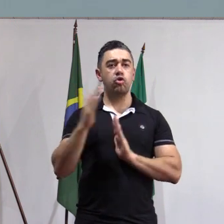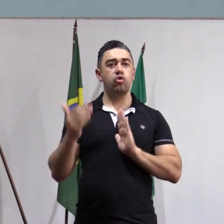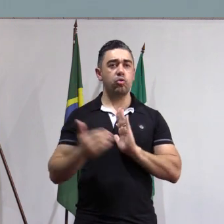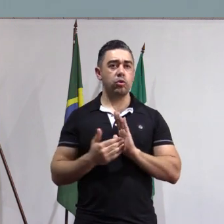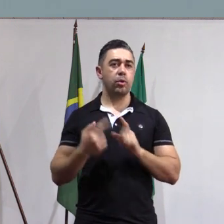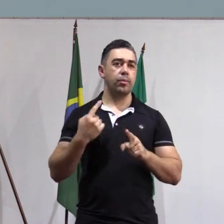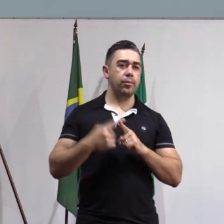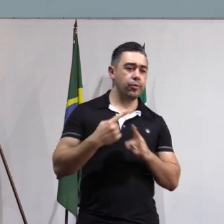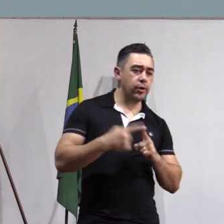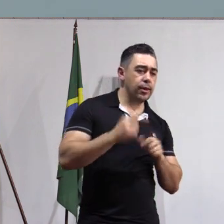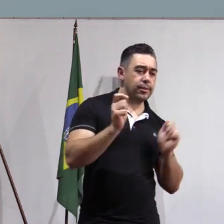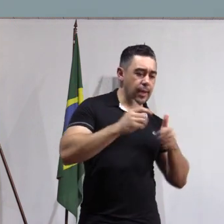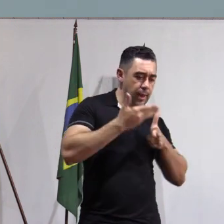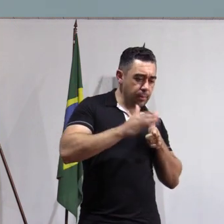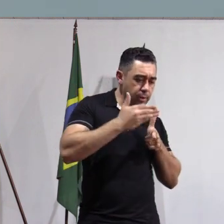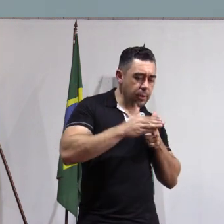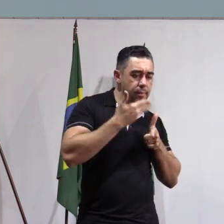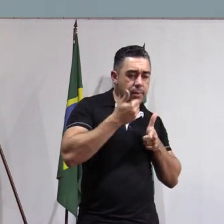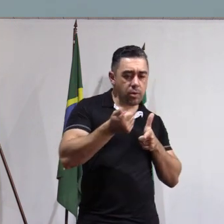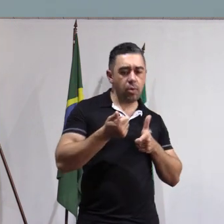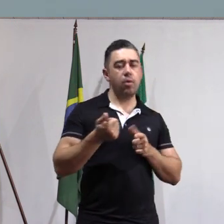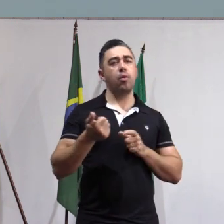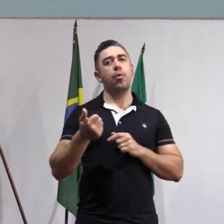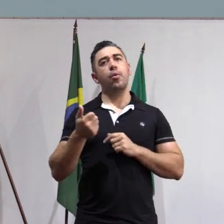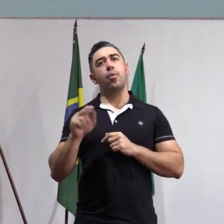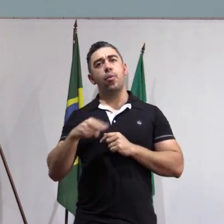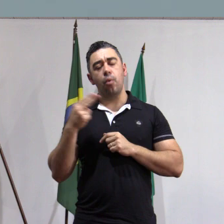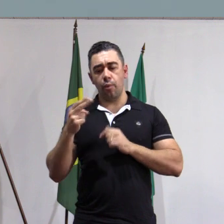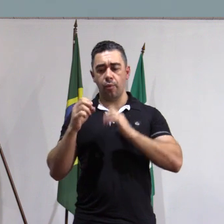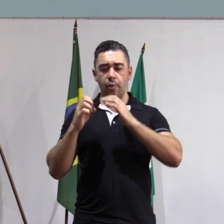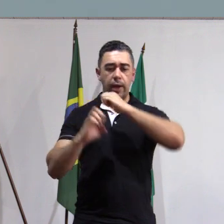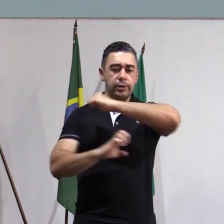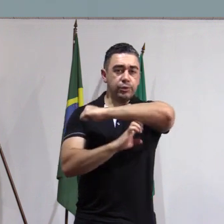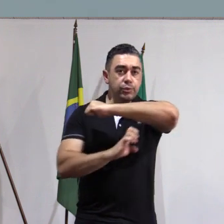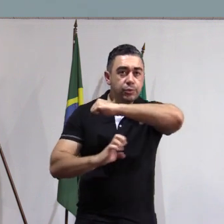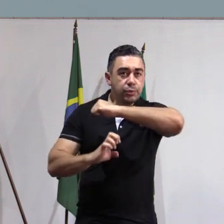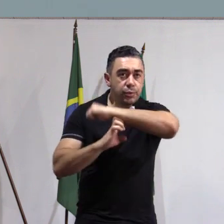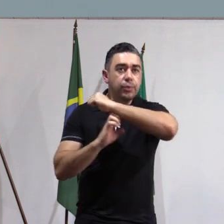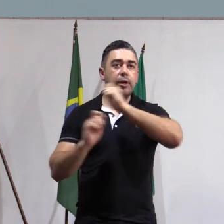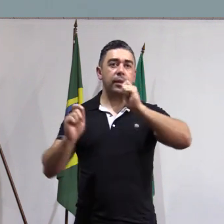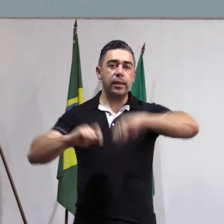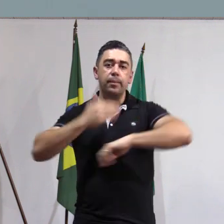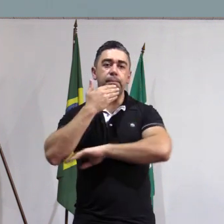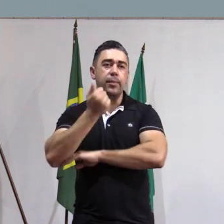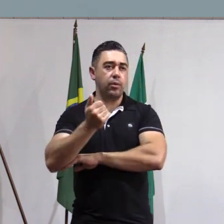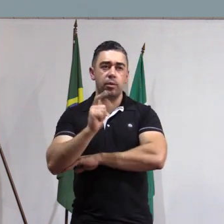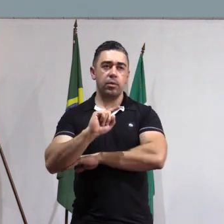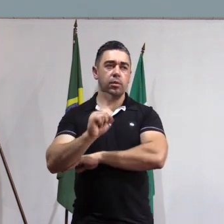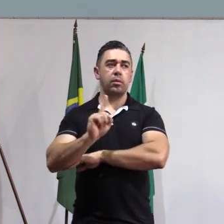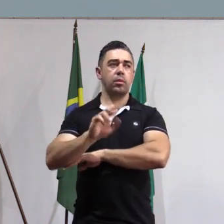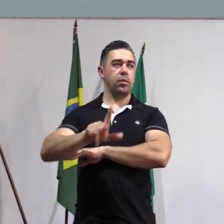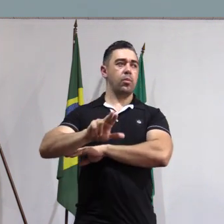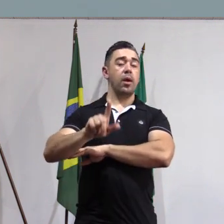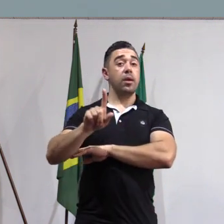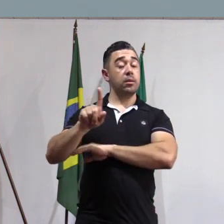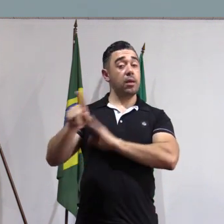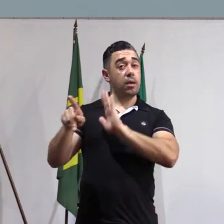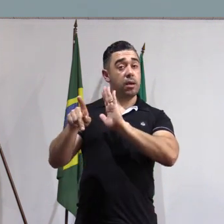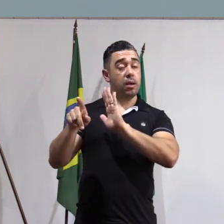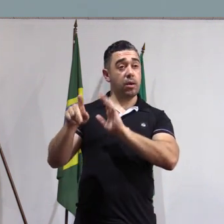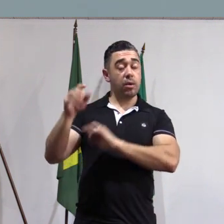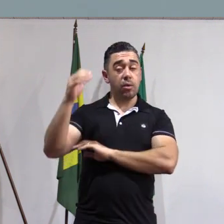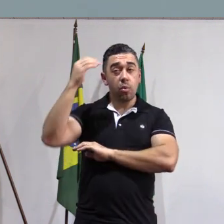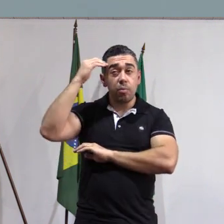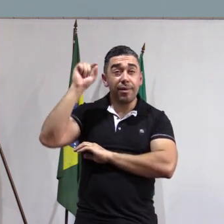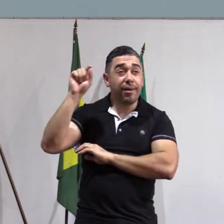porque laboratórios podem ser melhores, não é porque as estruturas físicas da universidade podem ser melhores. Isso é papel do Estado. Não é